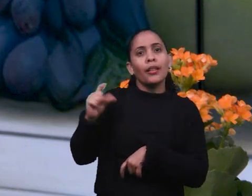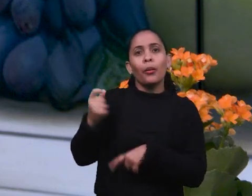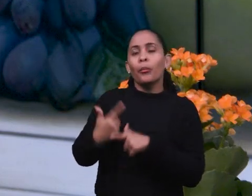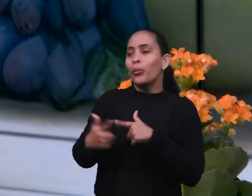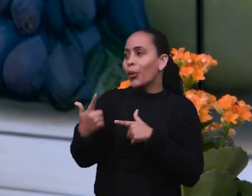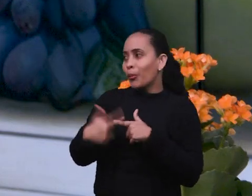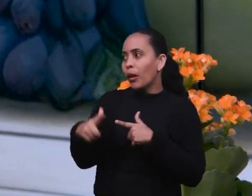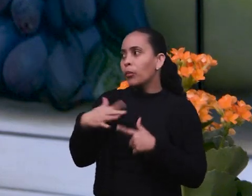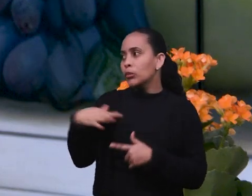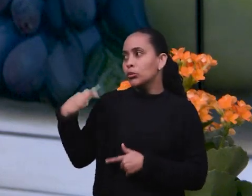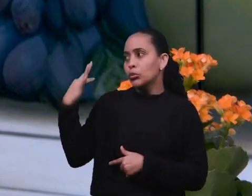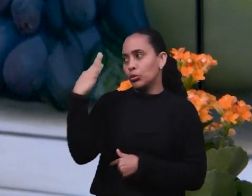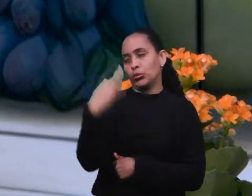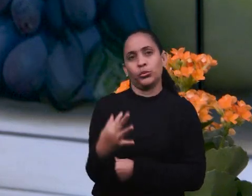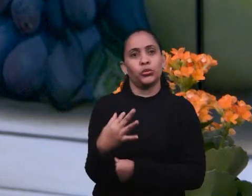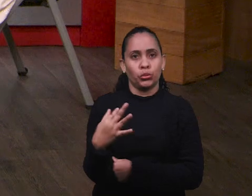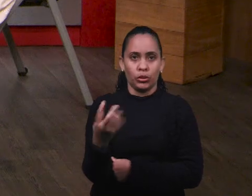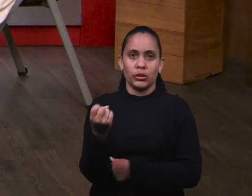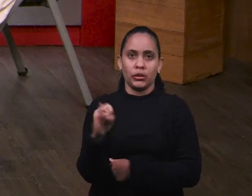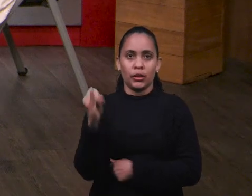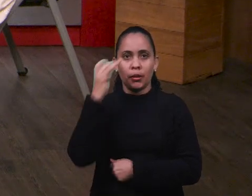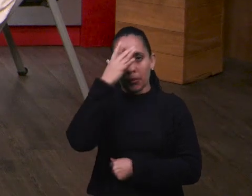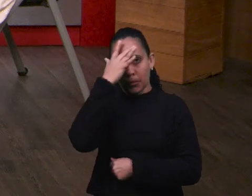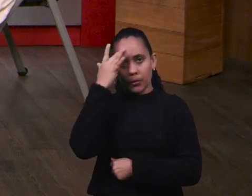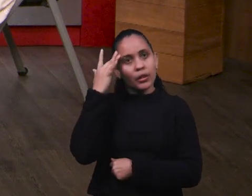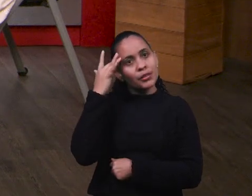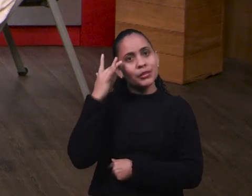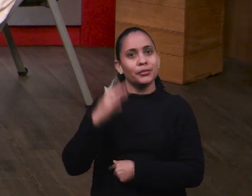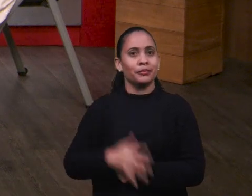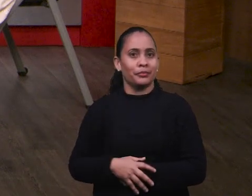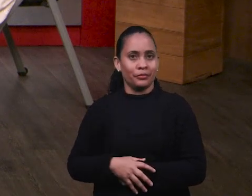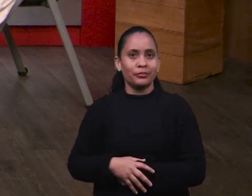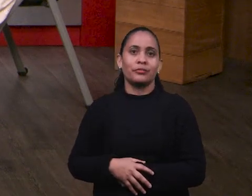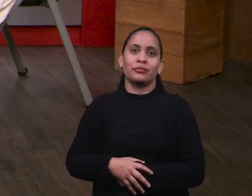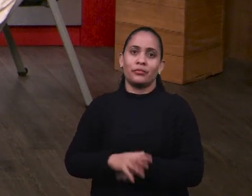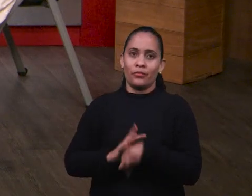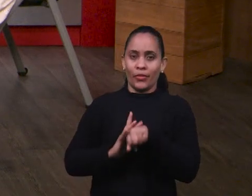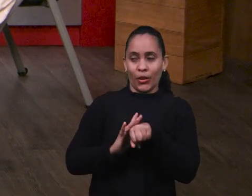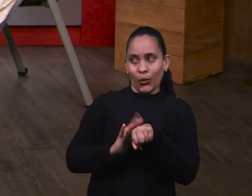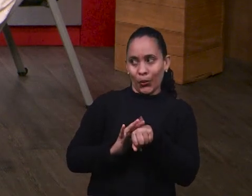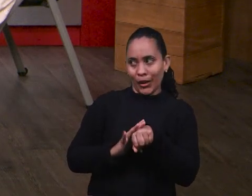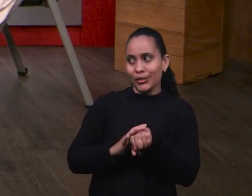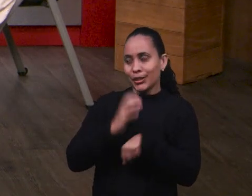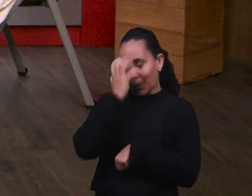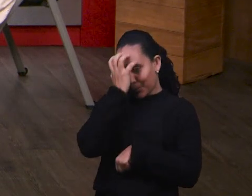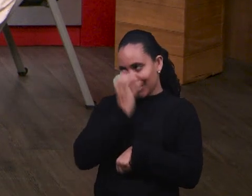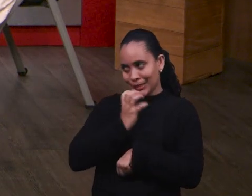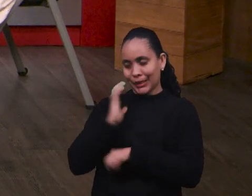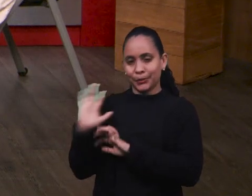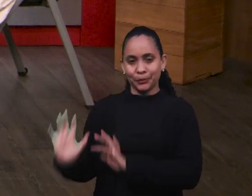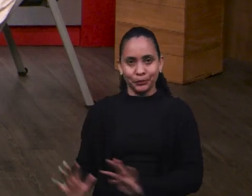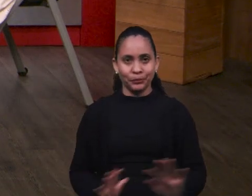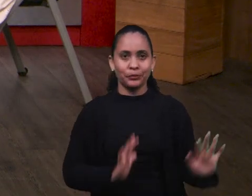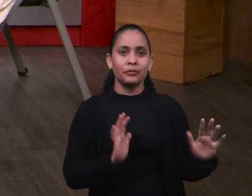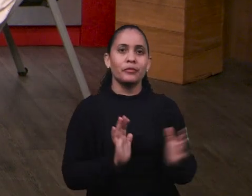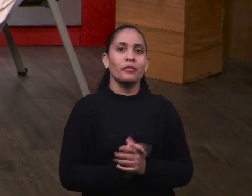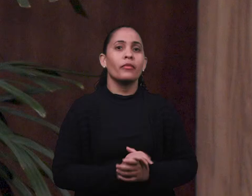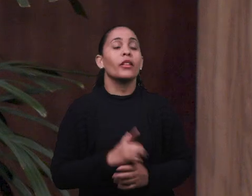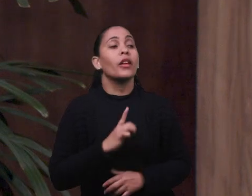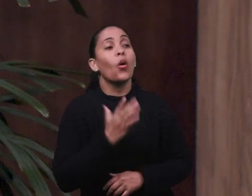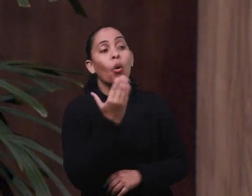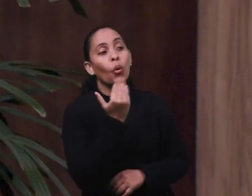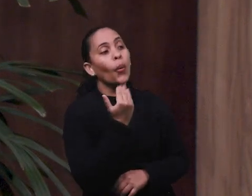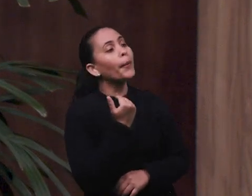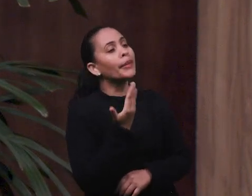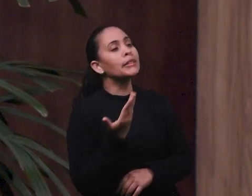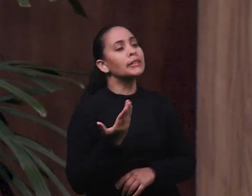aí problemas pela frente, né, de pessoas Problemas bem graves, né? Bem graves. E é bem grave. E existe algum